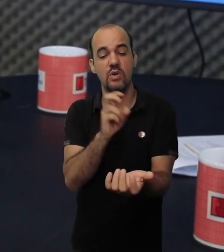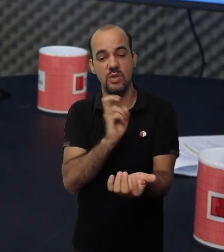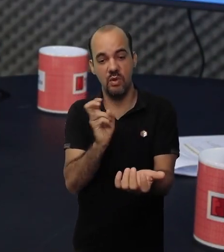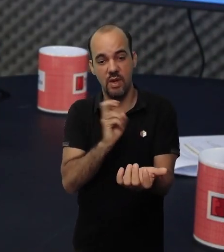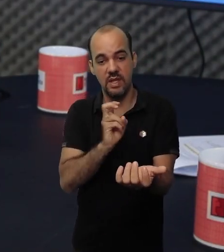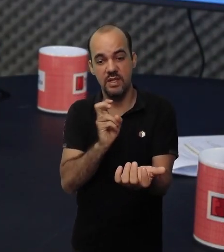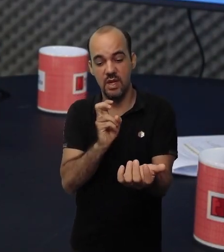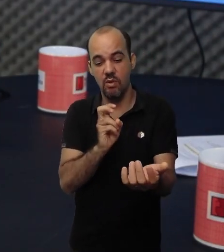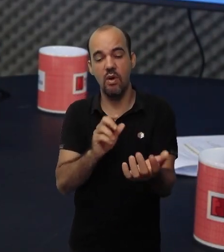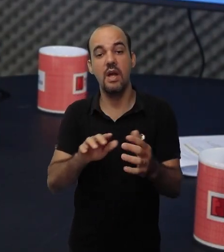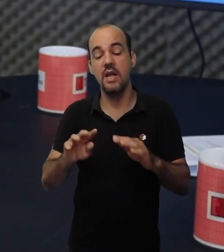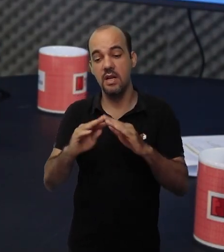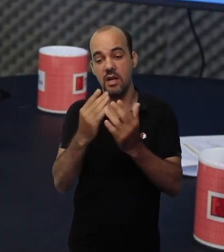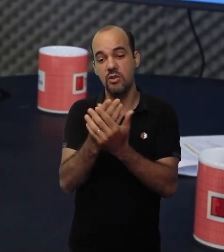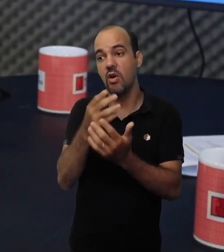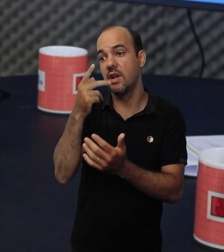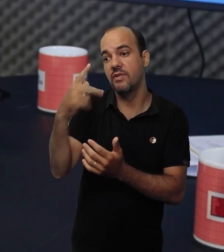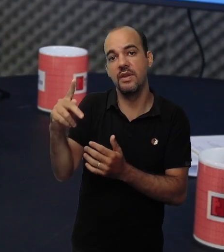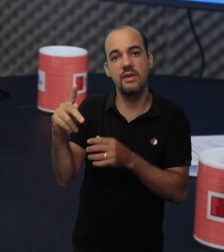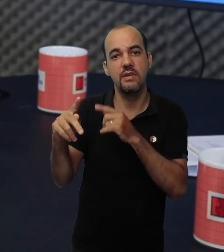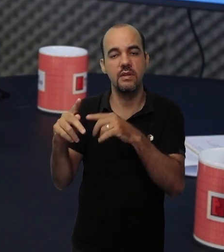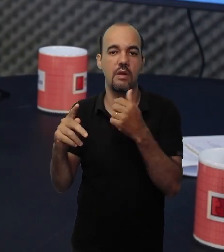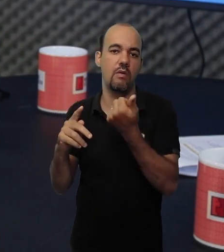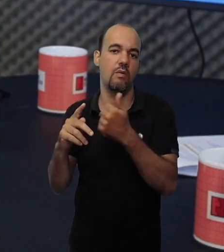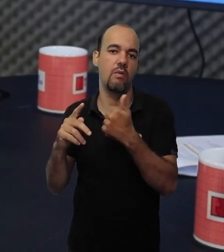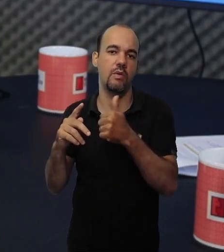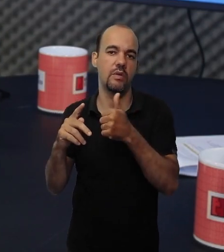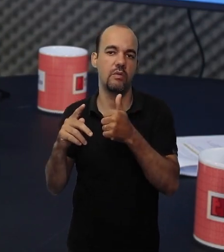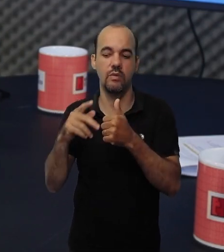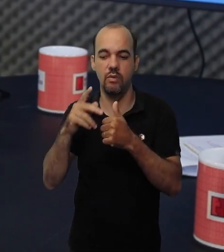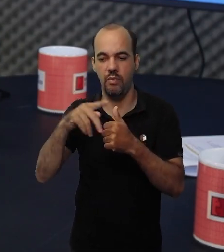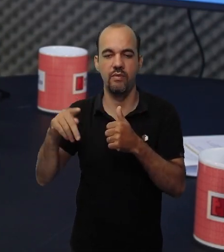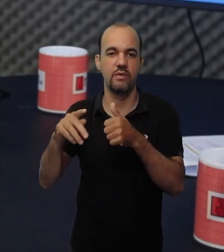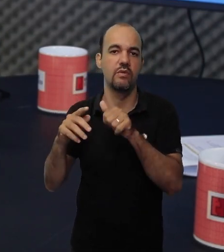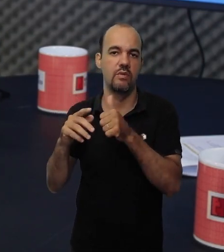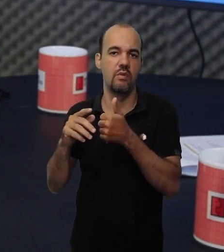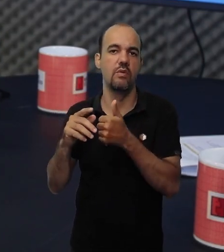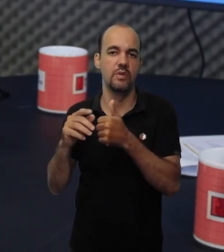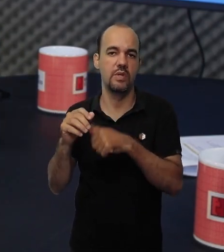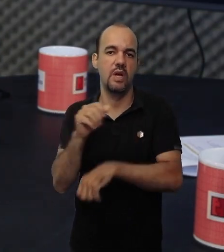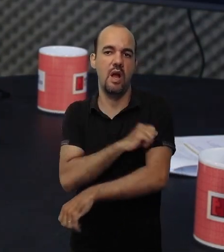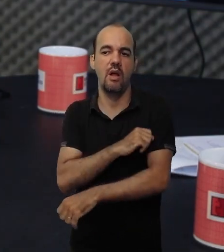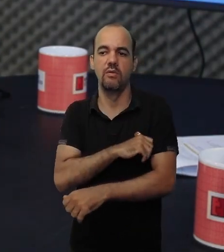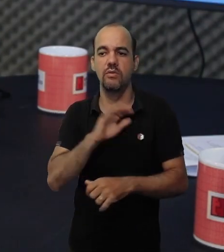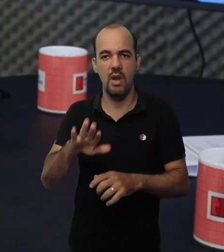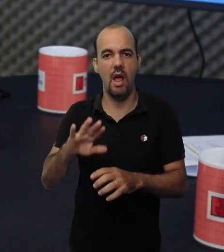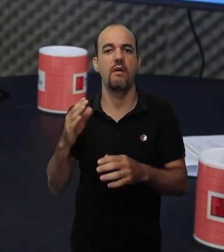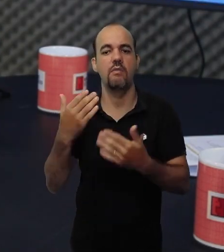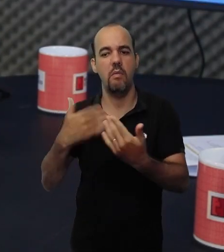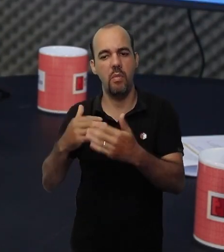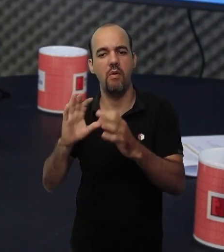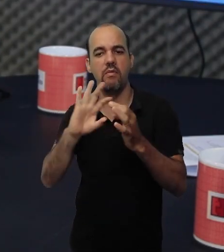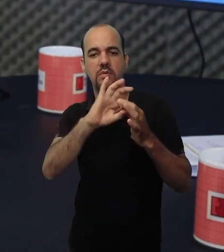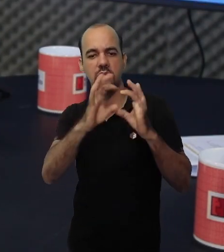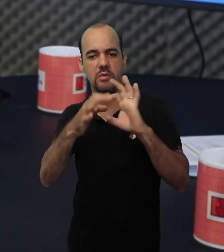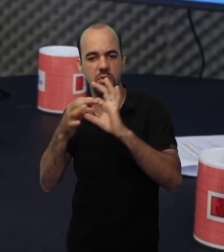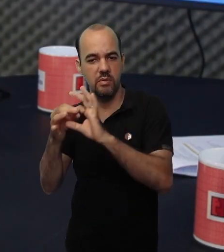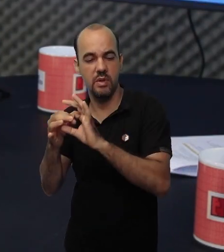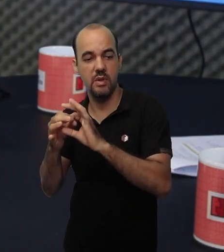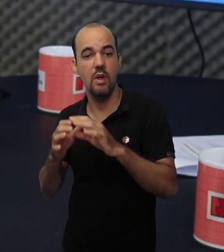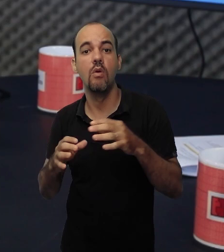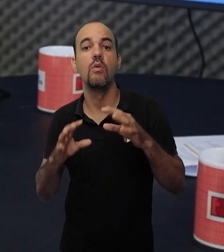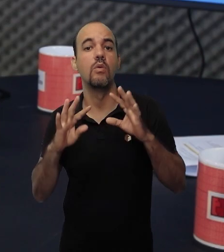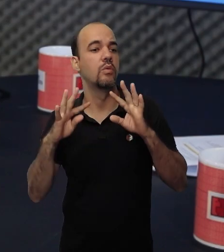do grupo que ele coordena. Então, os outros professores poderem perceber que